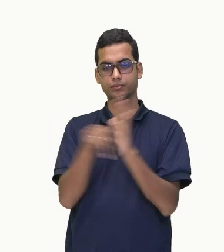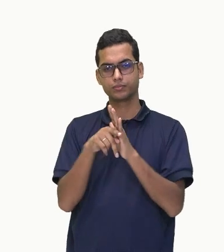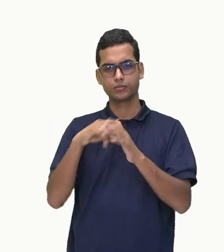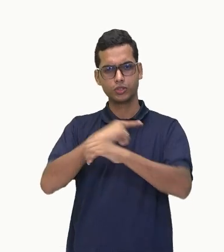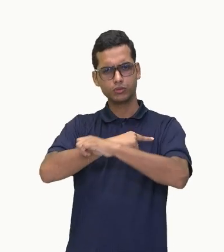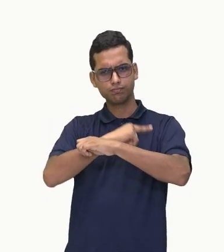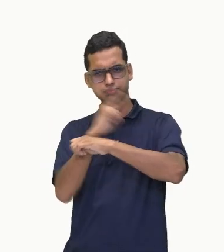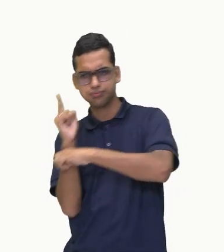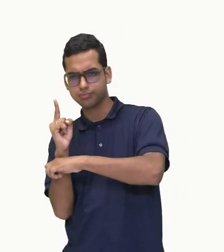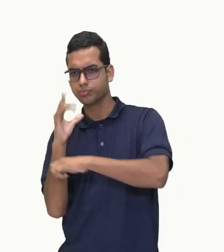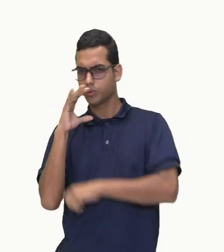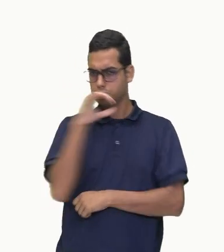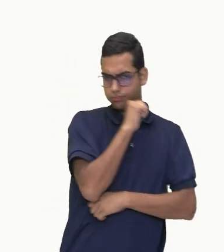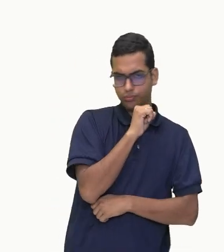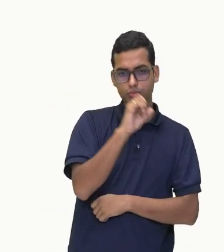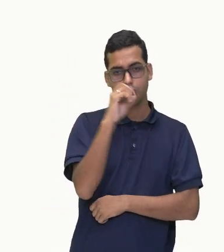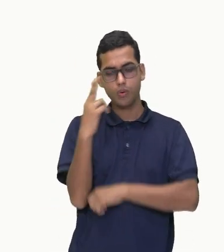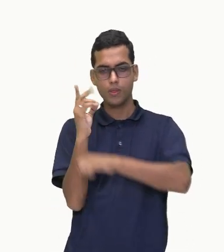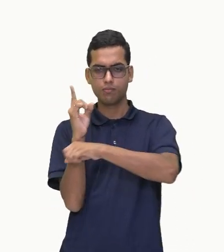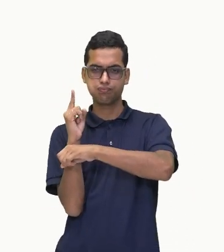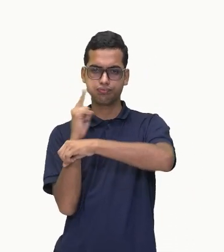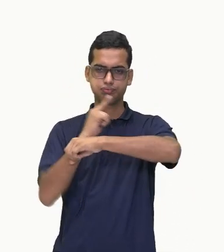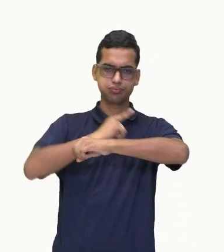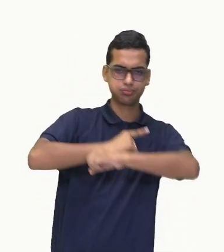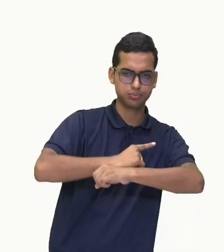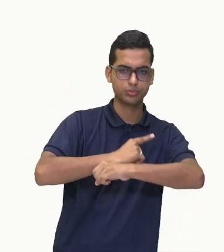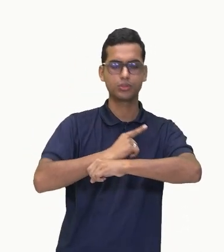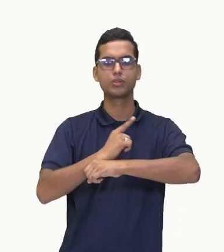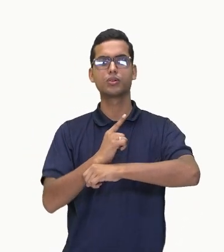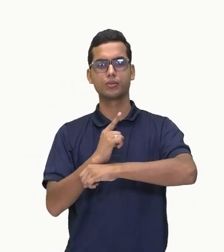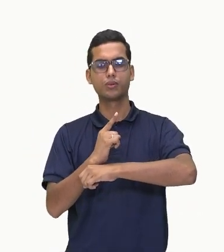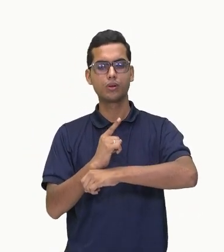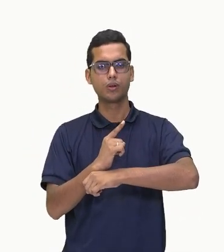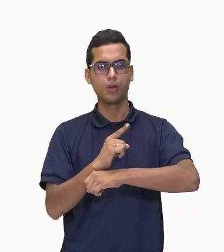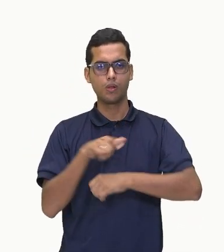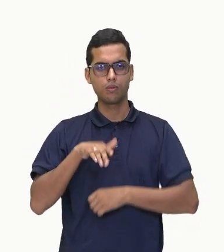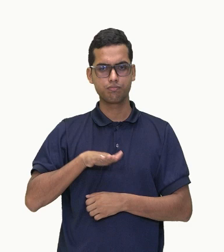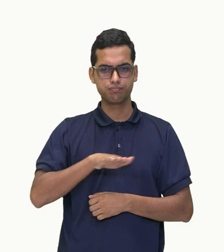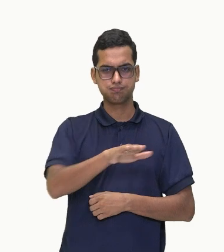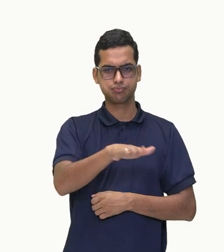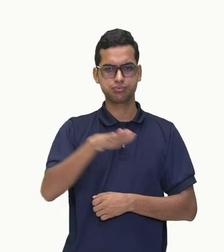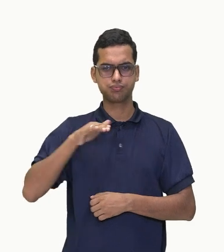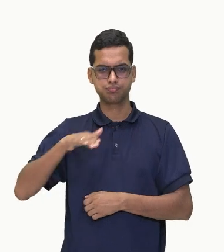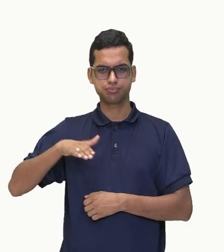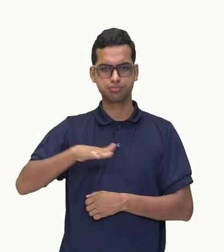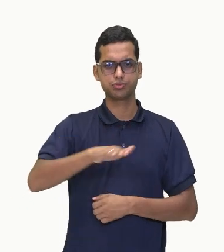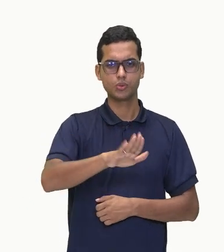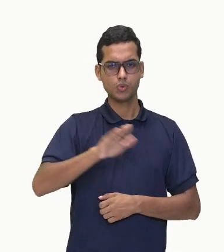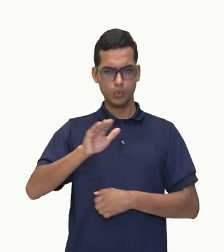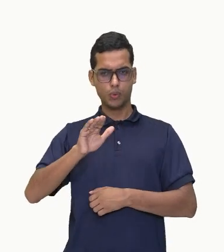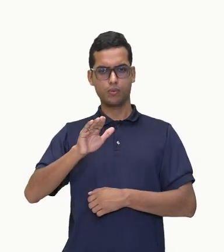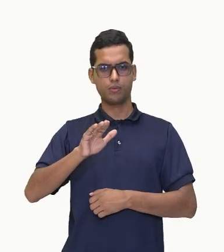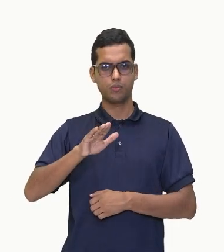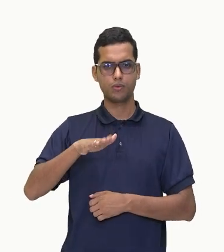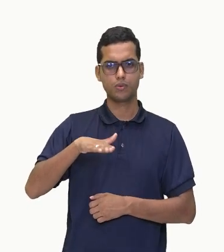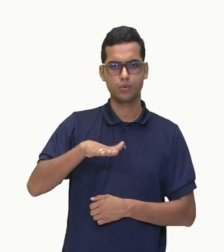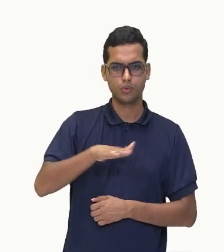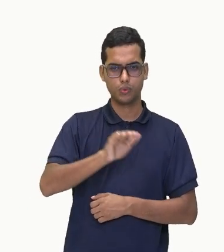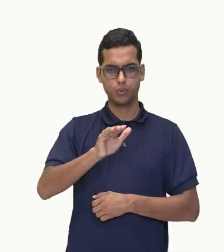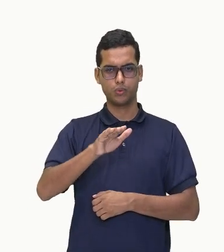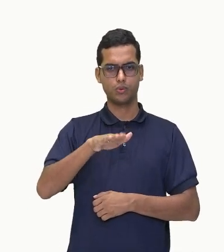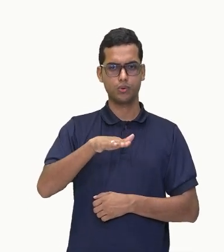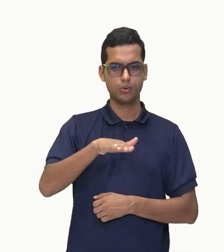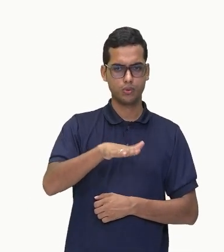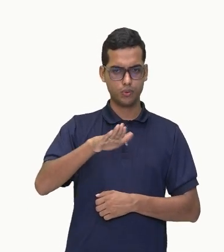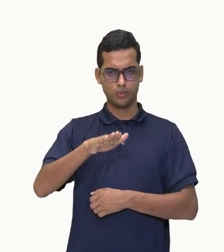uma aceleração ou uma desaceleração. Nesse caso, quando a velocidade muda, ela